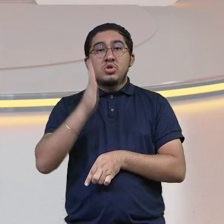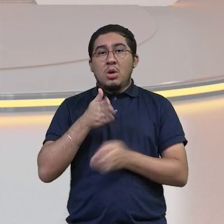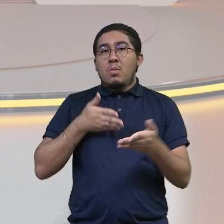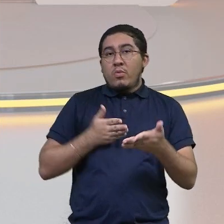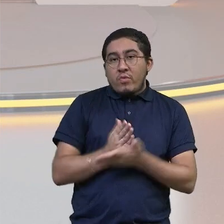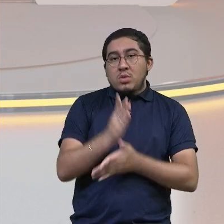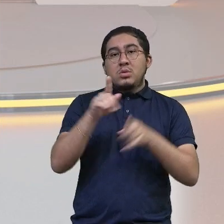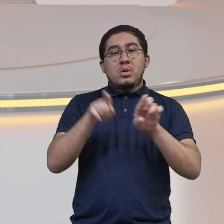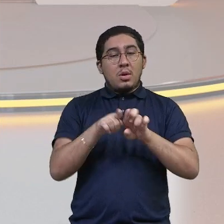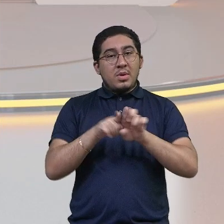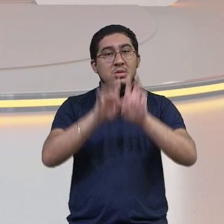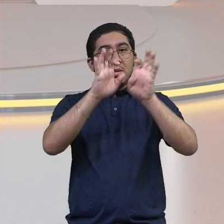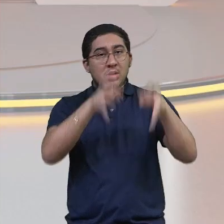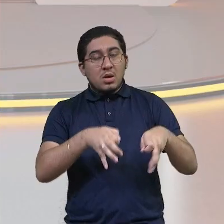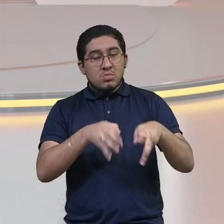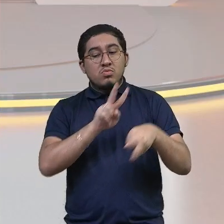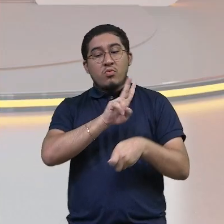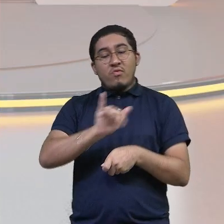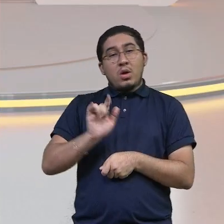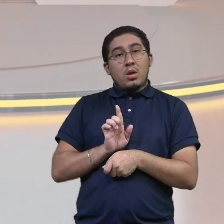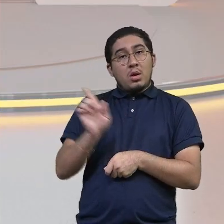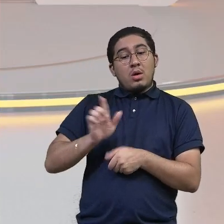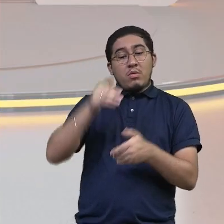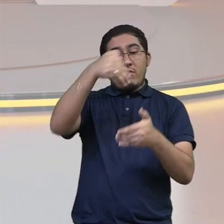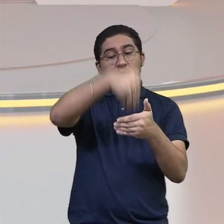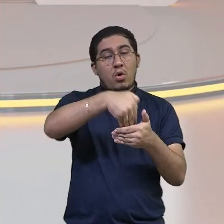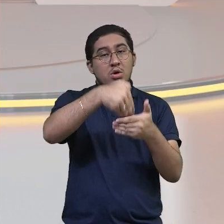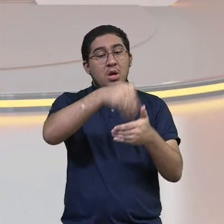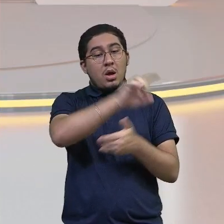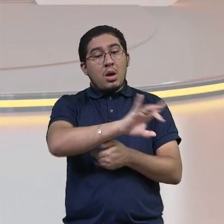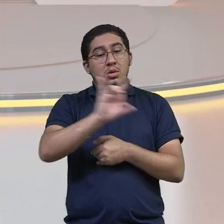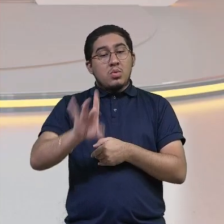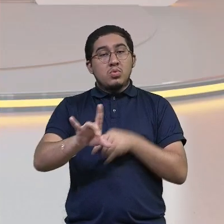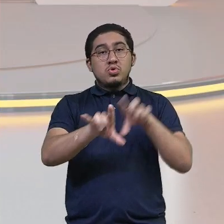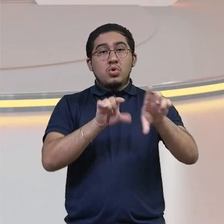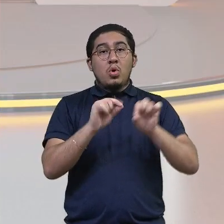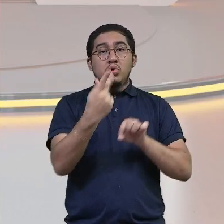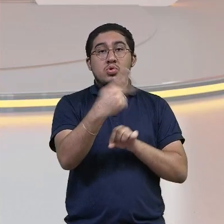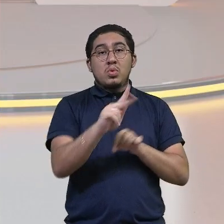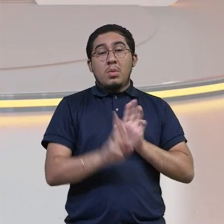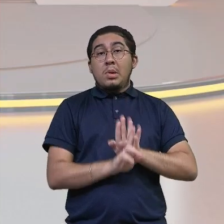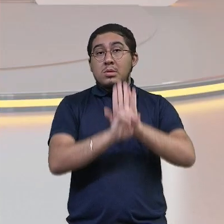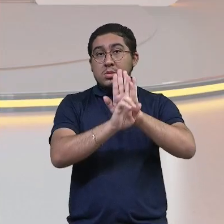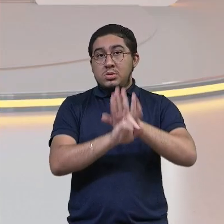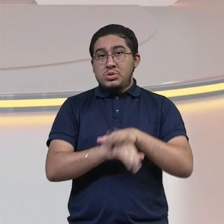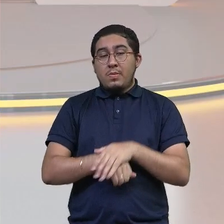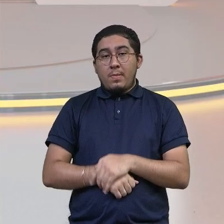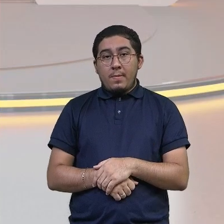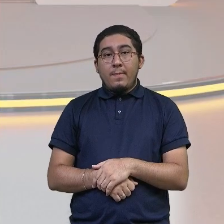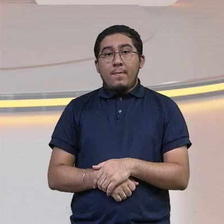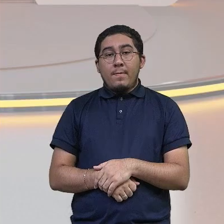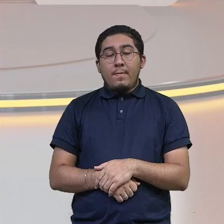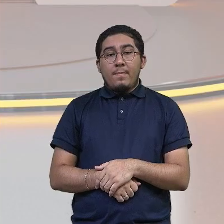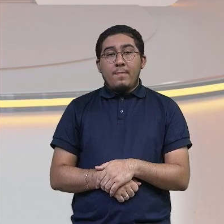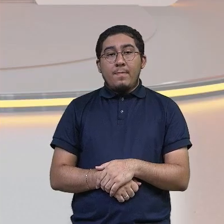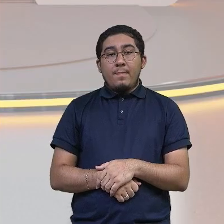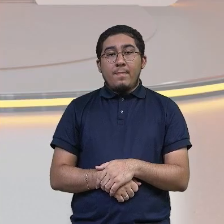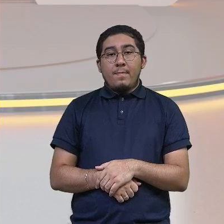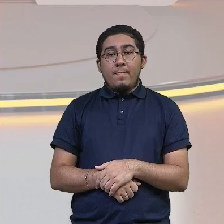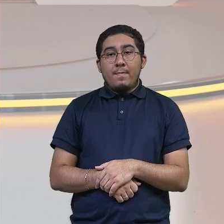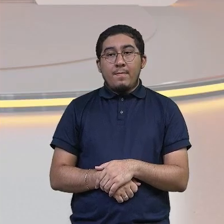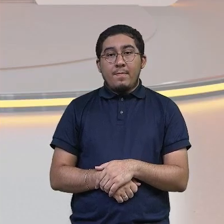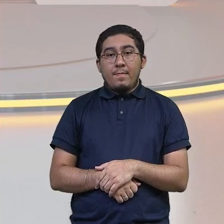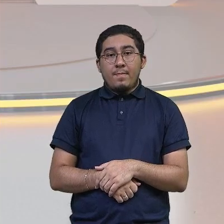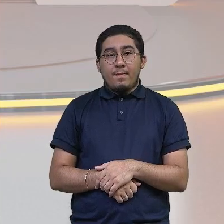registrados corretamente, vão às urnas e votam individualmente escolhendo o seu candidato. Certinho? Então é só